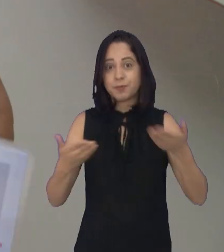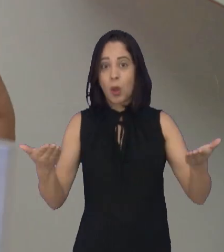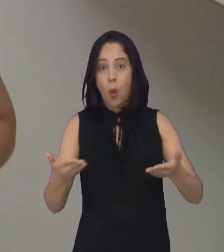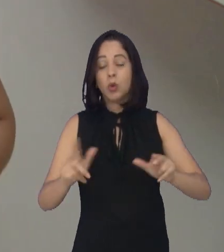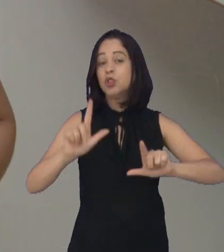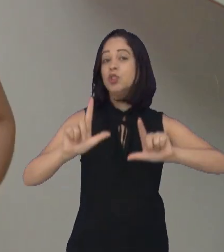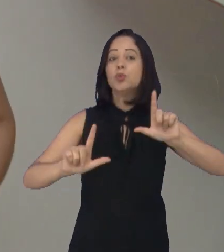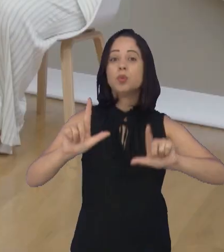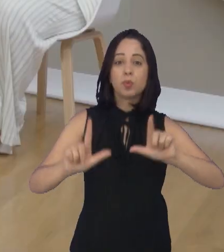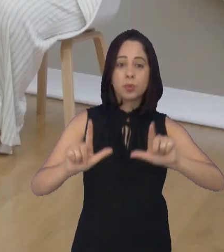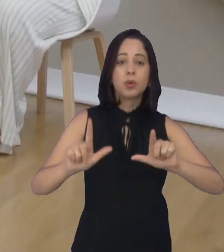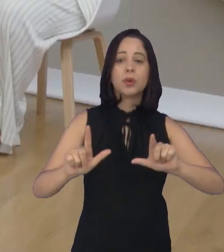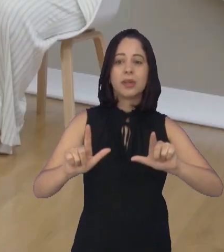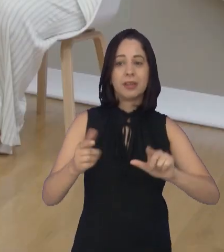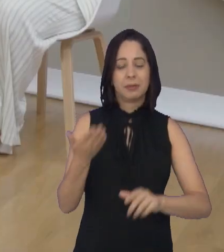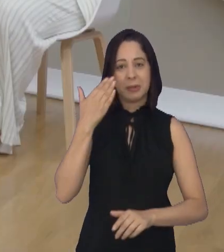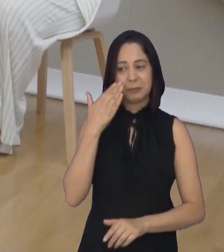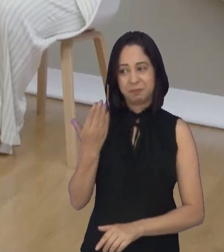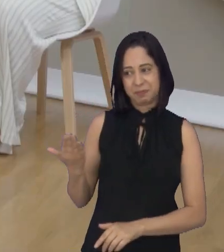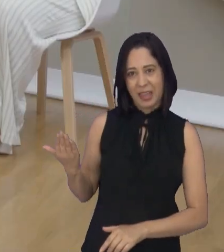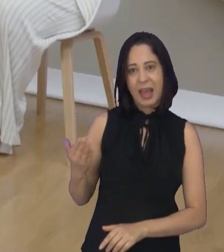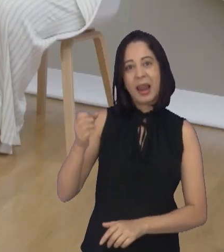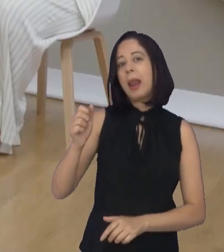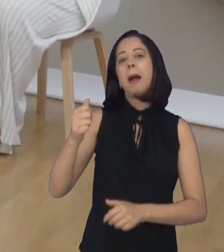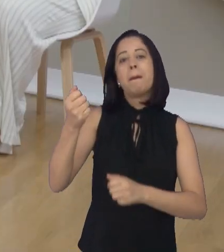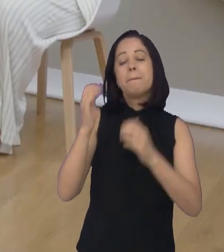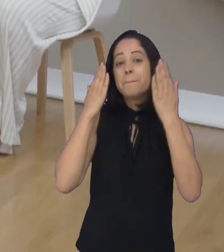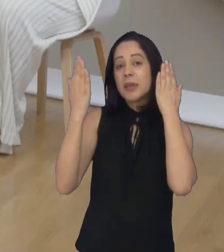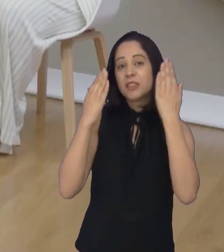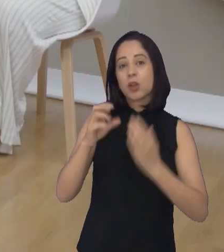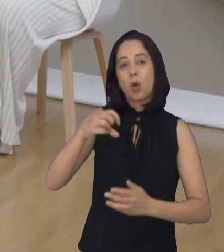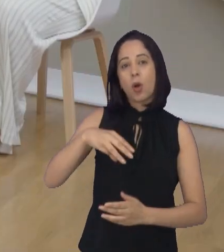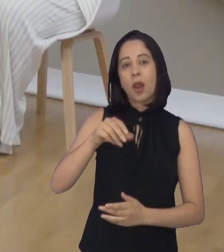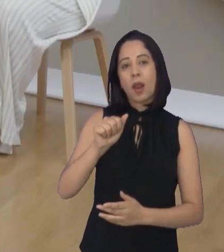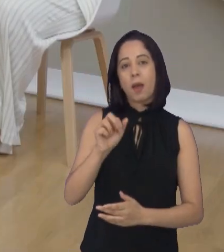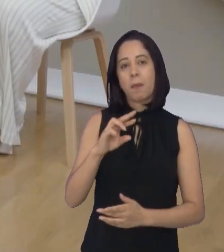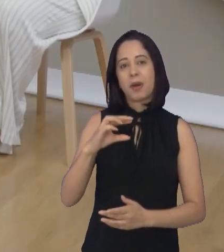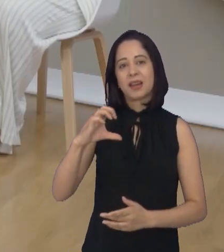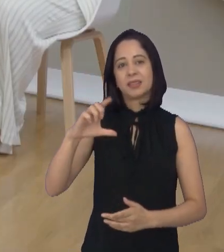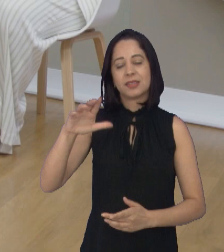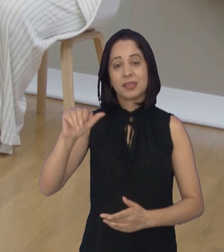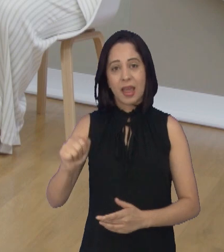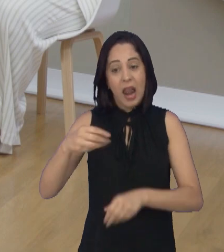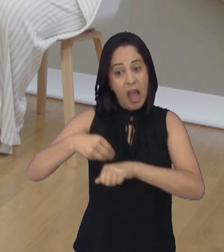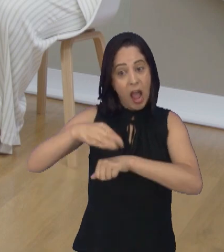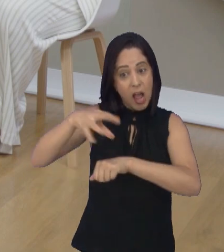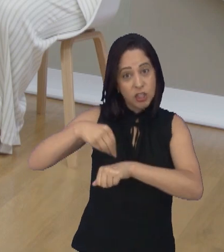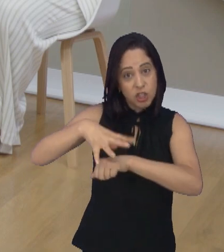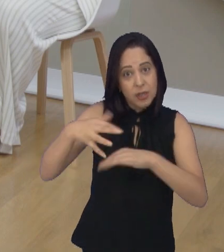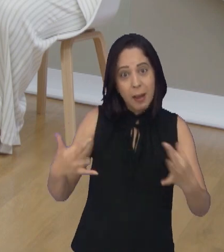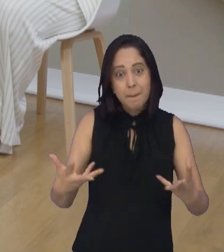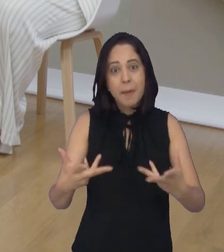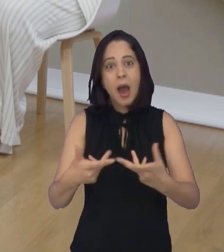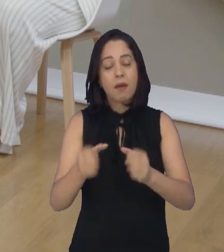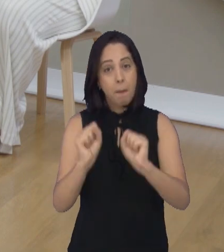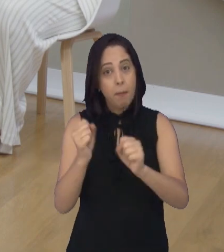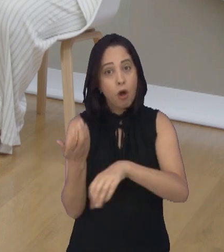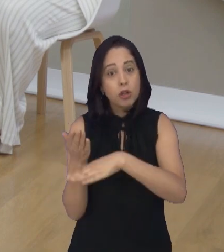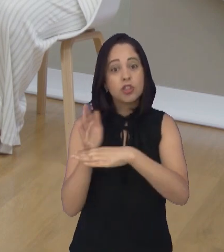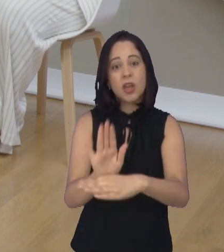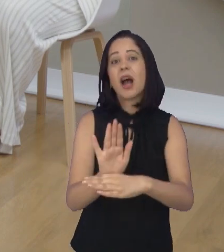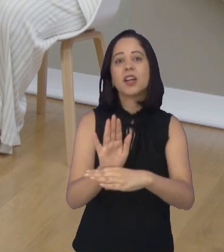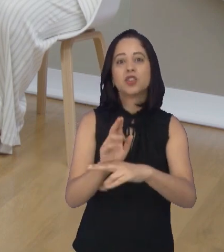de hoje, a psicóloga Marcela Giovana vai nos ajudar com dicas valiosas que podem ajudar